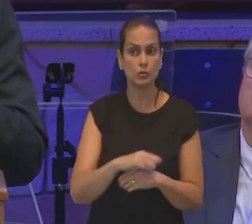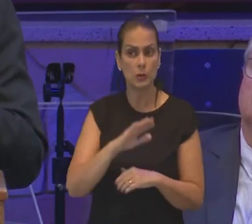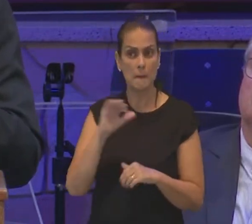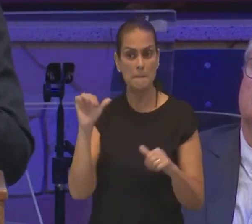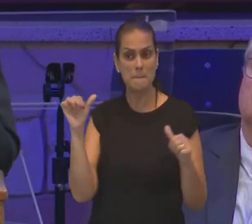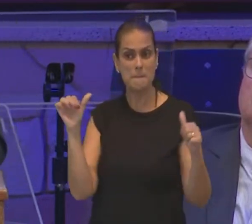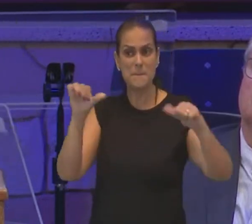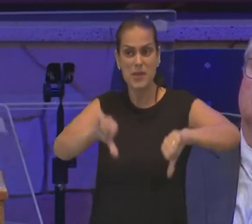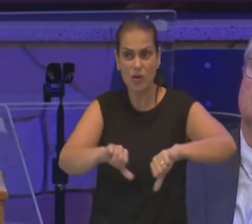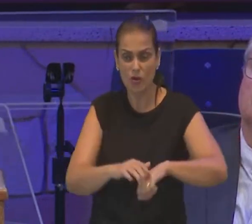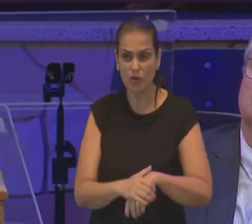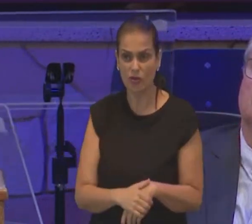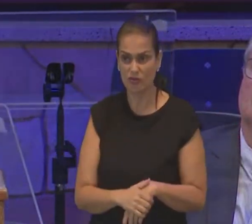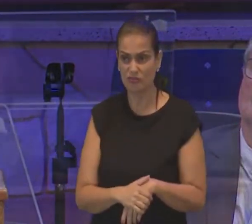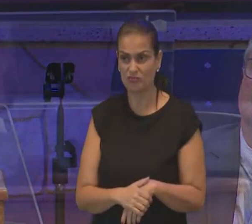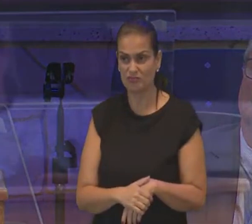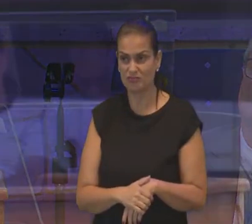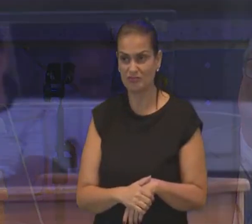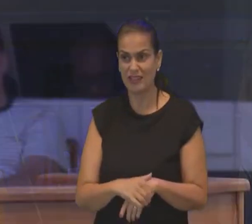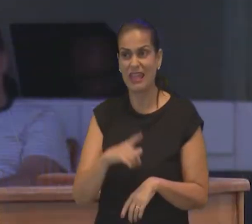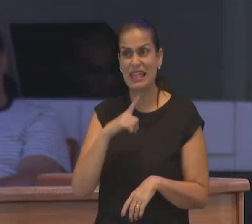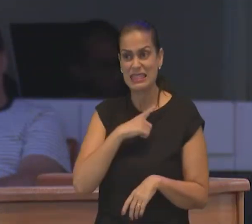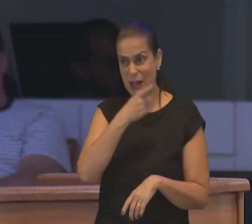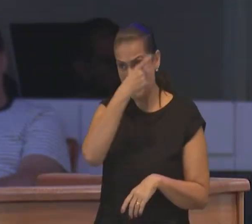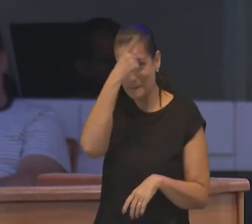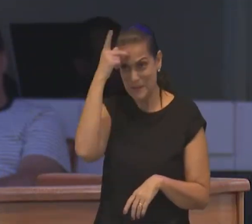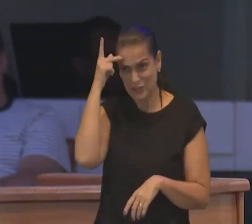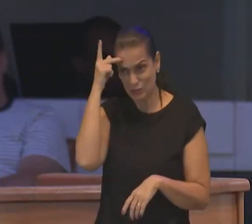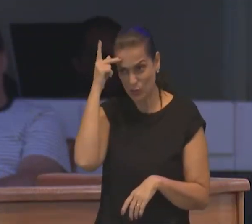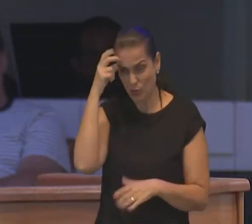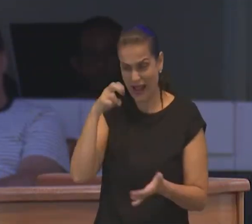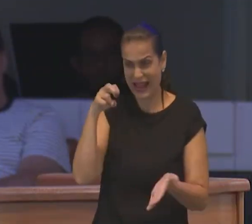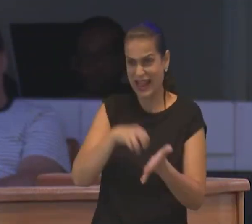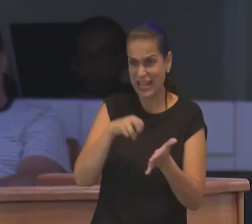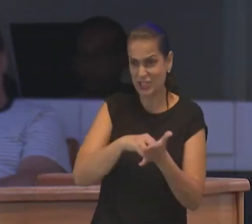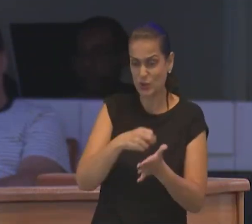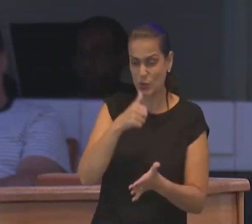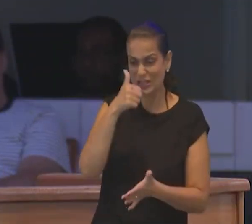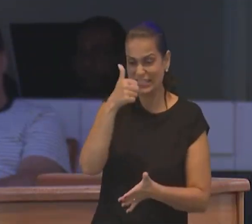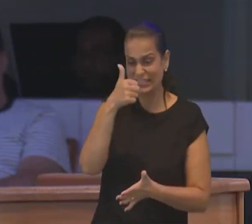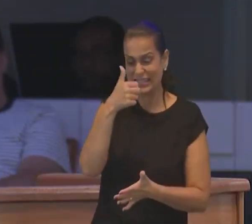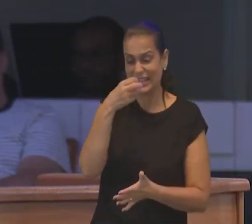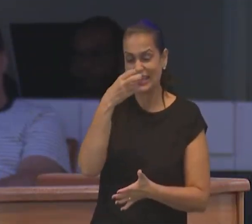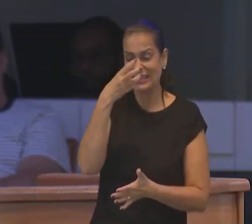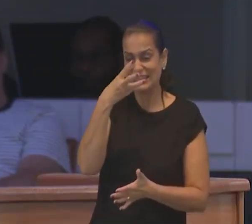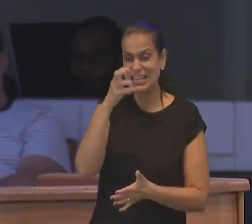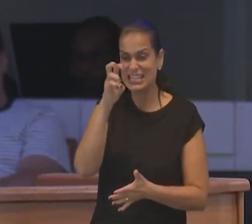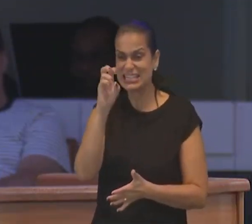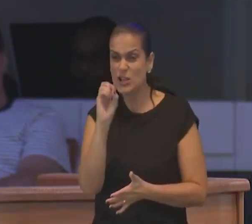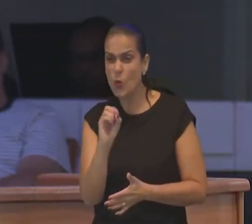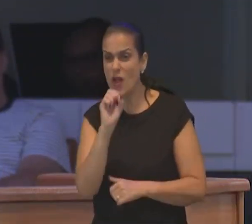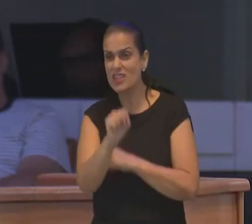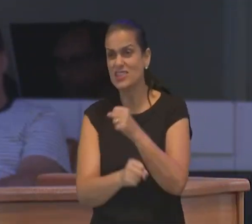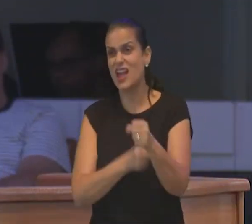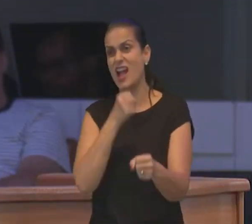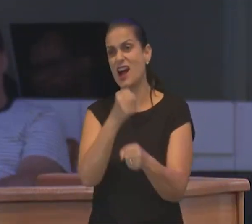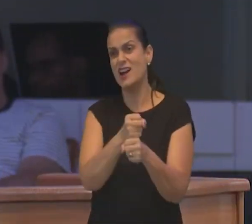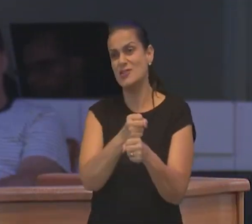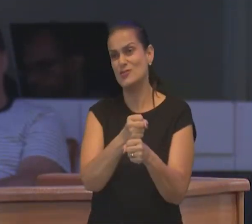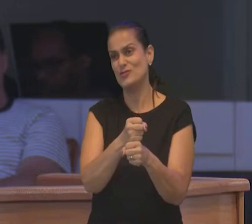pessoas de 350, de 450 anos de pena, mas a lei brasileira só paga